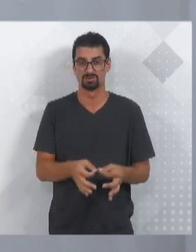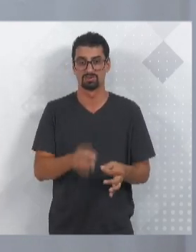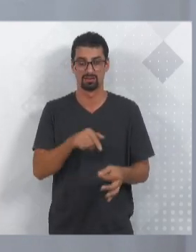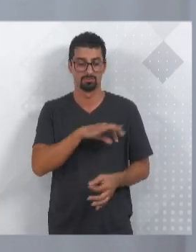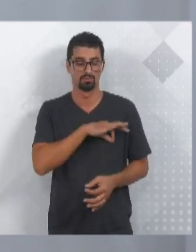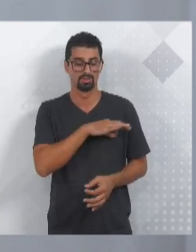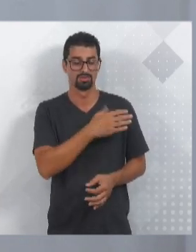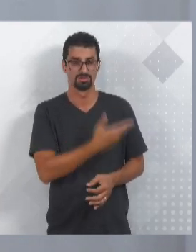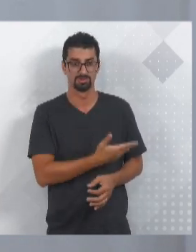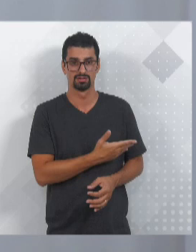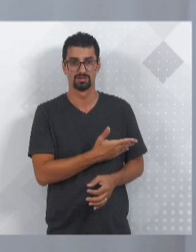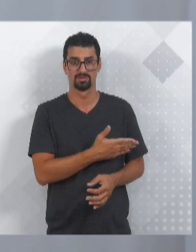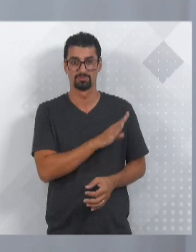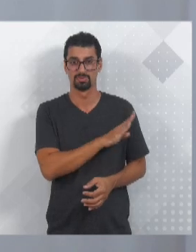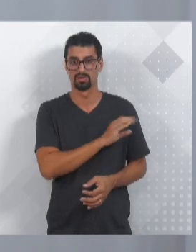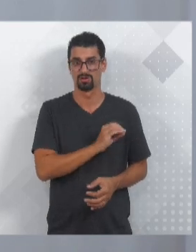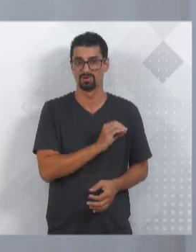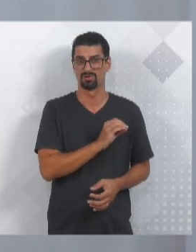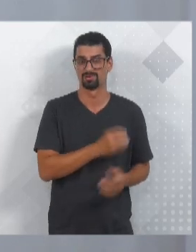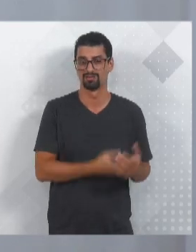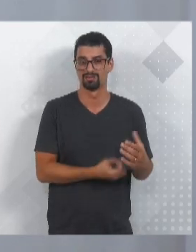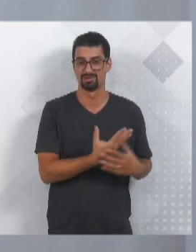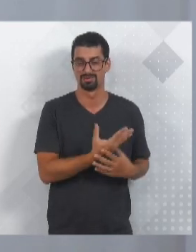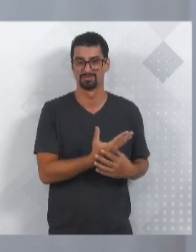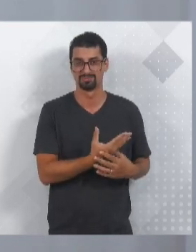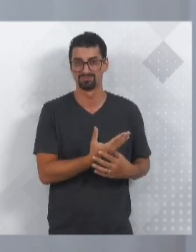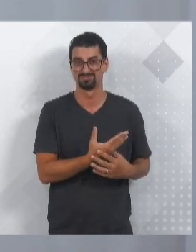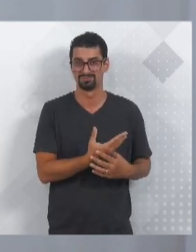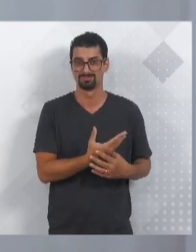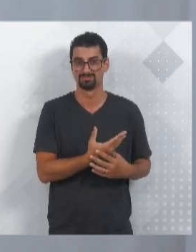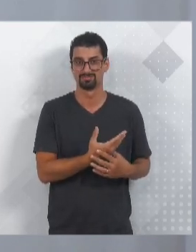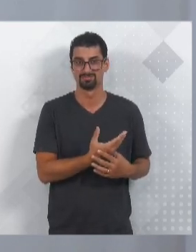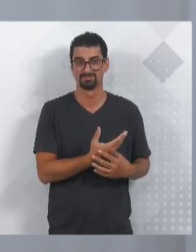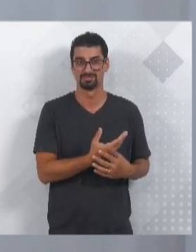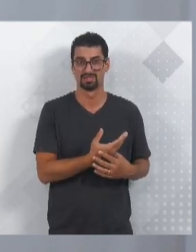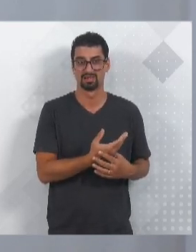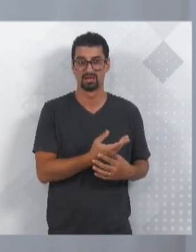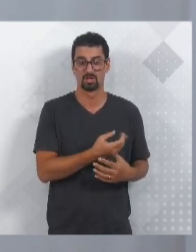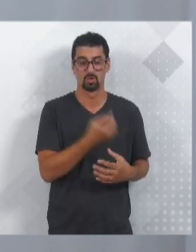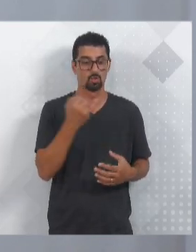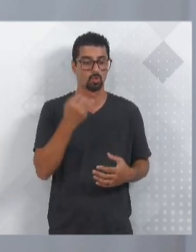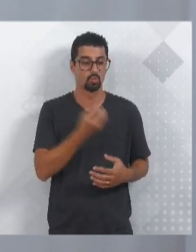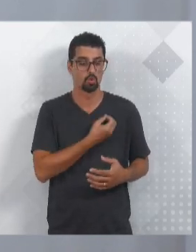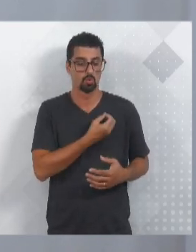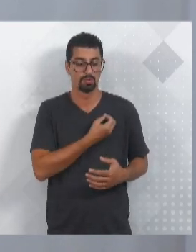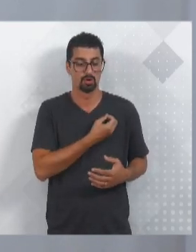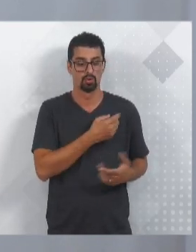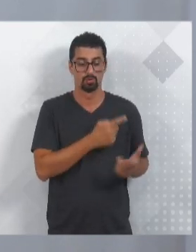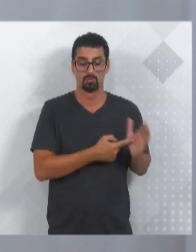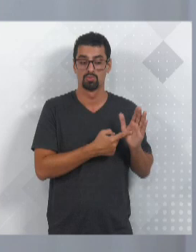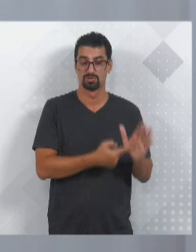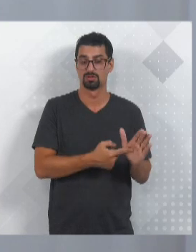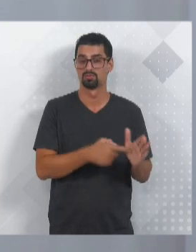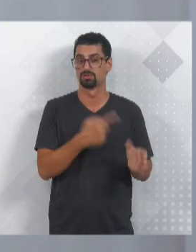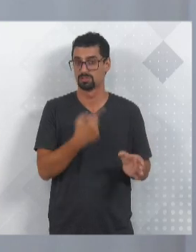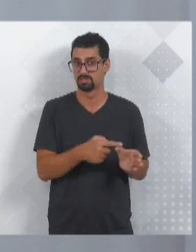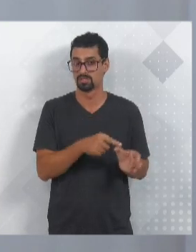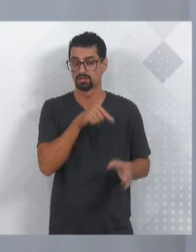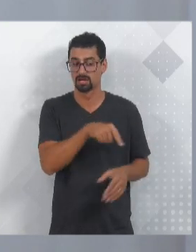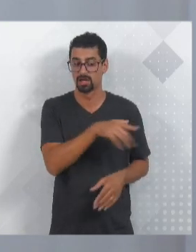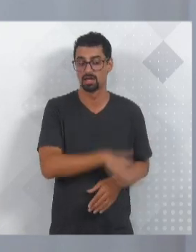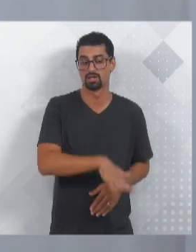na polícia, registrando o boletim de ocorrência, gerando indicadores, gerando que nosso município,